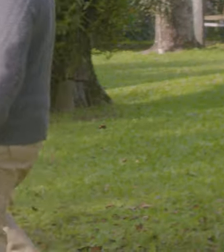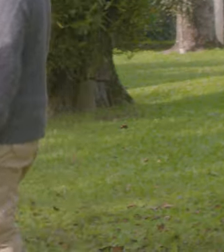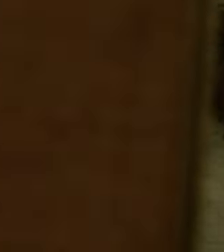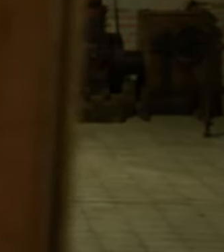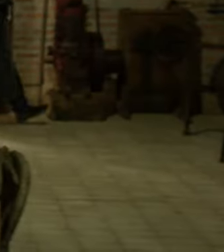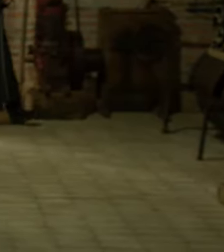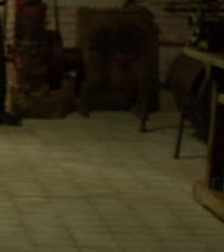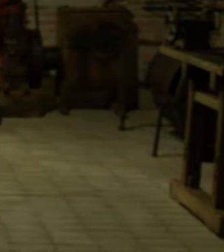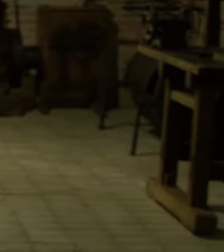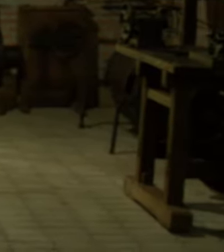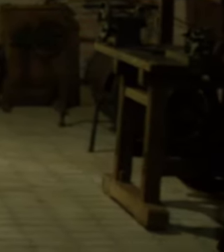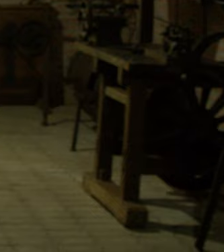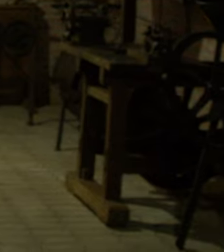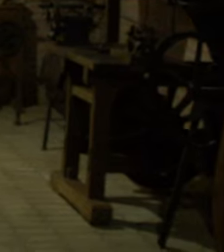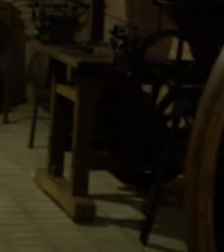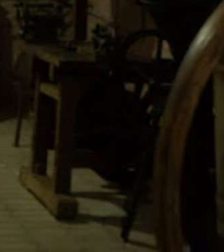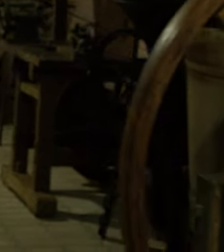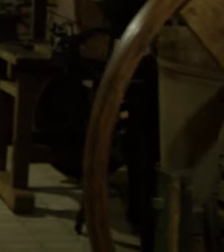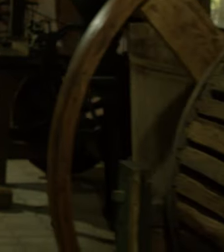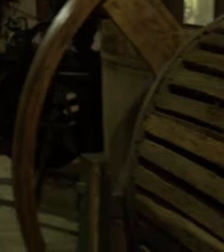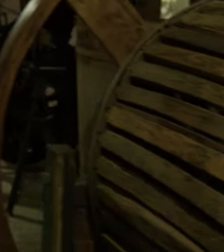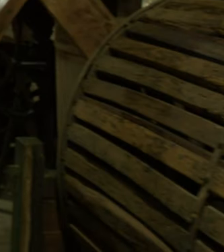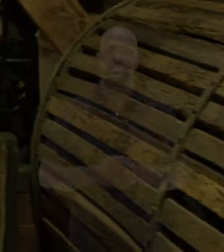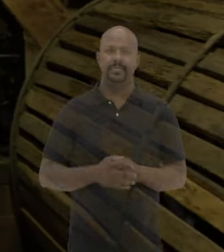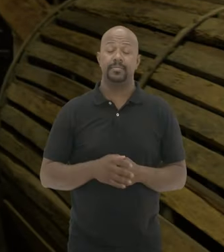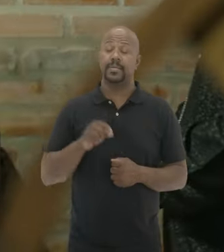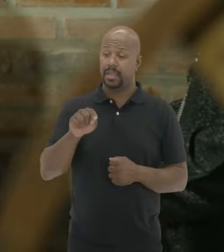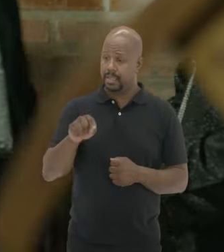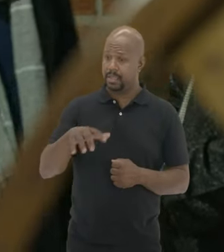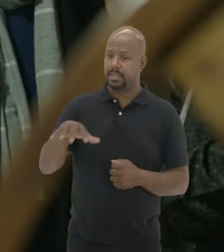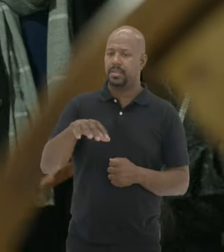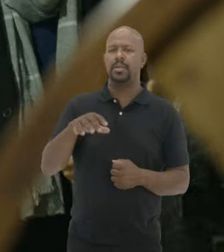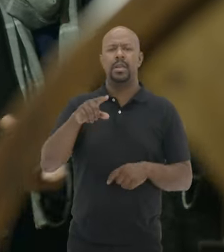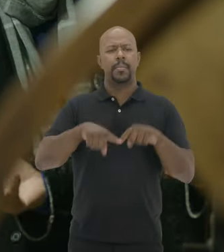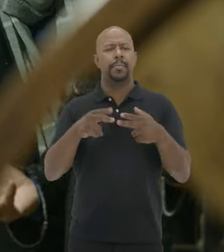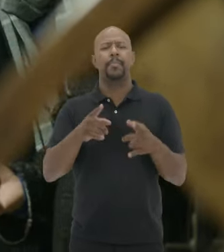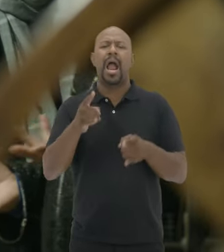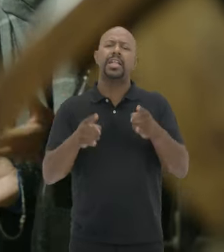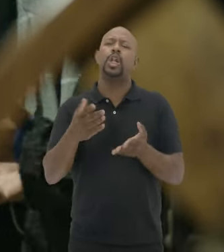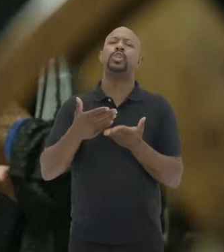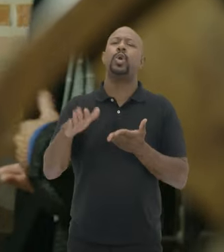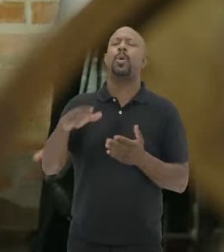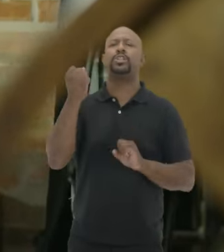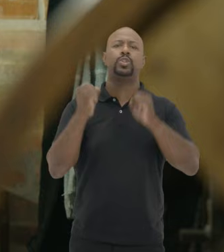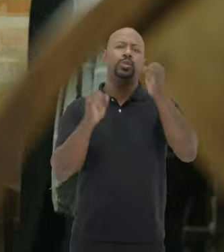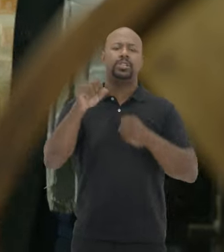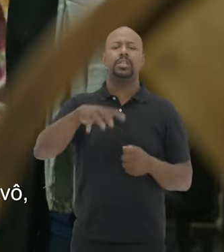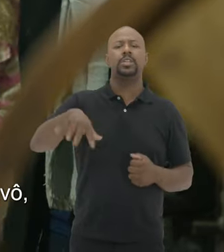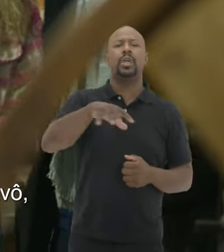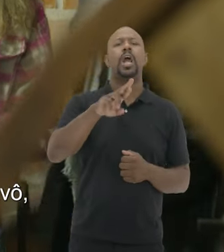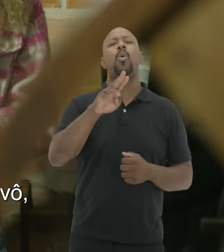entram em uma casa com diversas ferramentas e máquinas antigas em exposição aqui pessoal o maquinário que sobrou dessa indústria